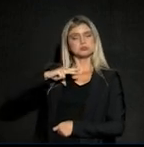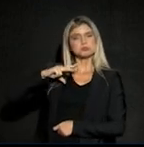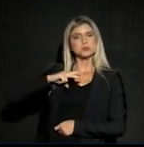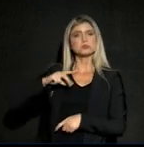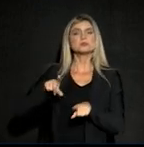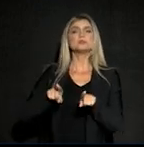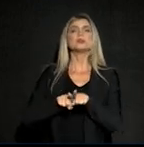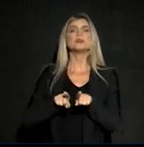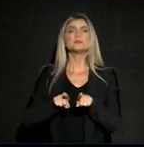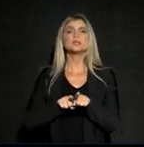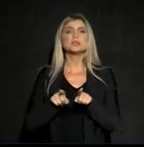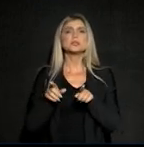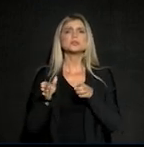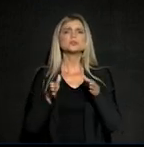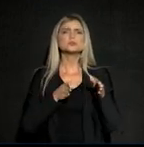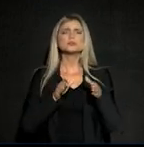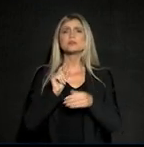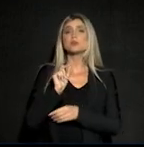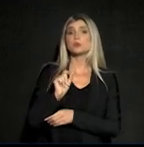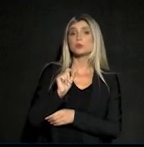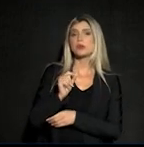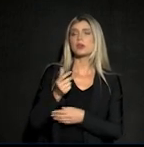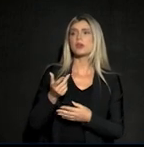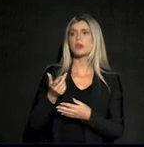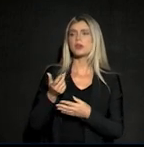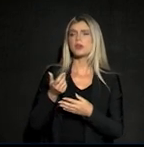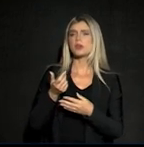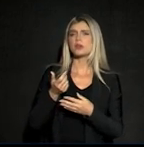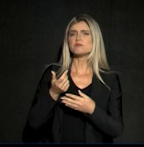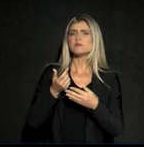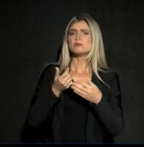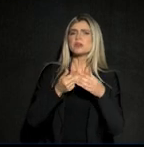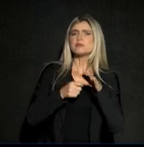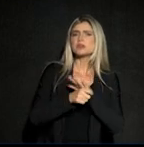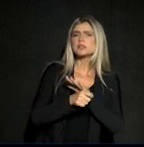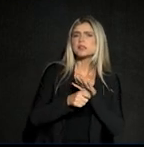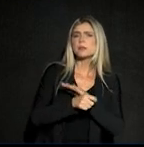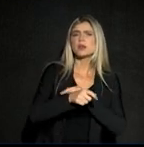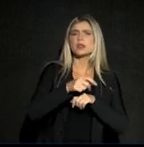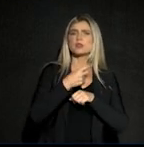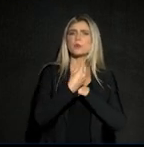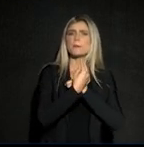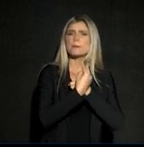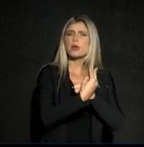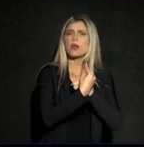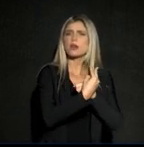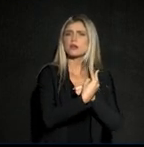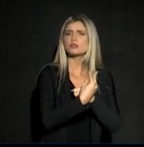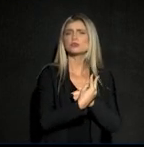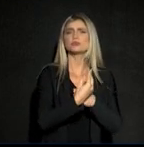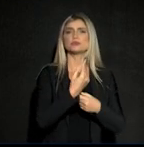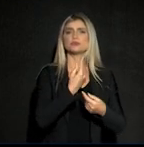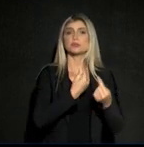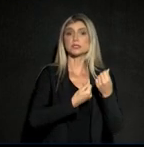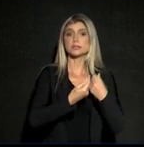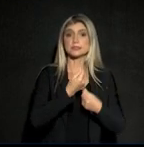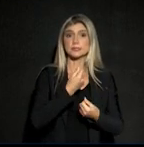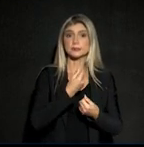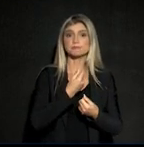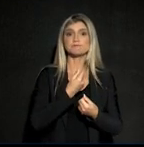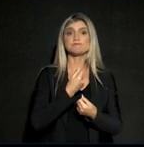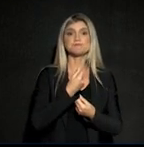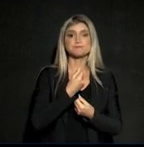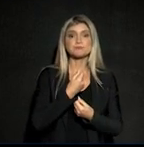desenvolvimento a dinheiro a quantidade de financiamento a quantidade de crédito a volume de Capital financeiro e o capital financeiro